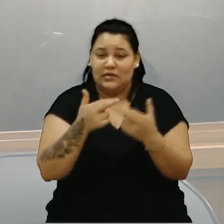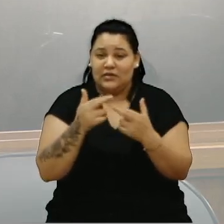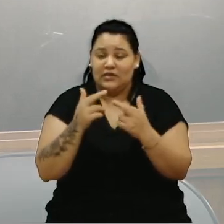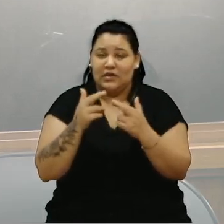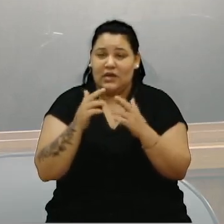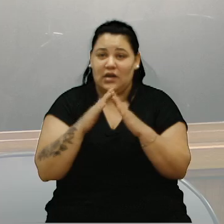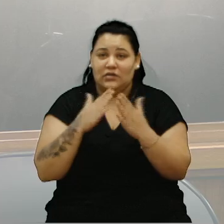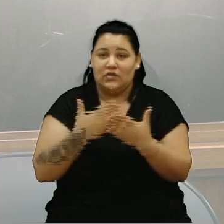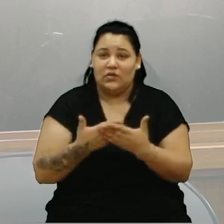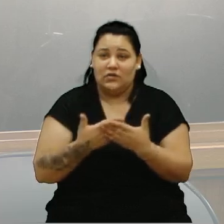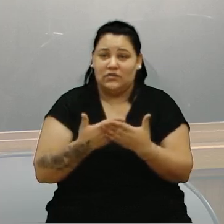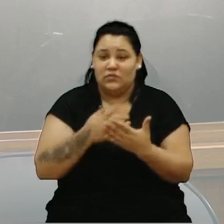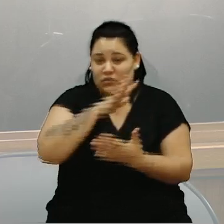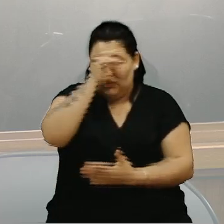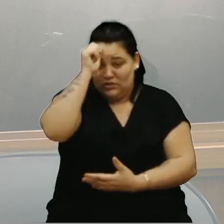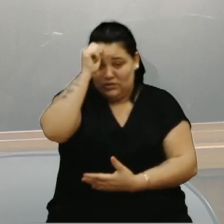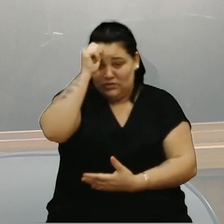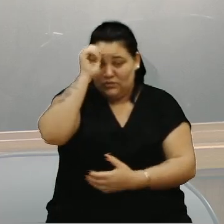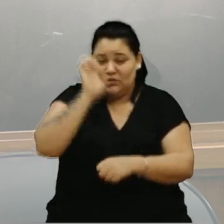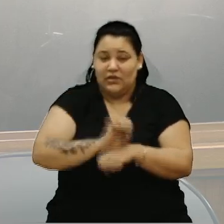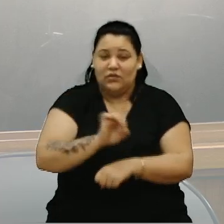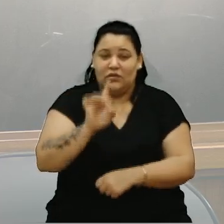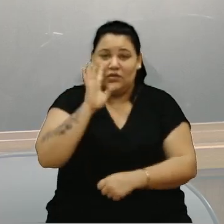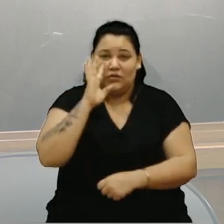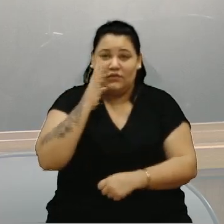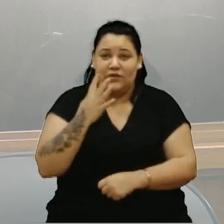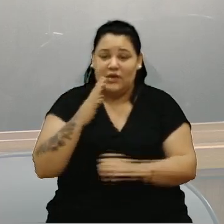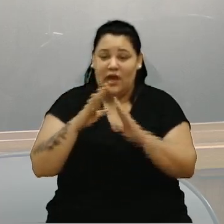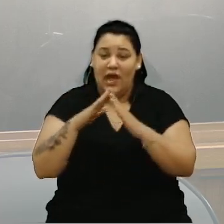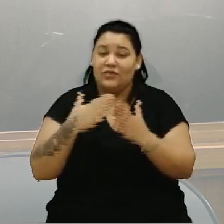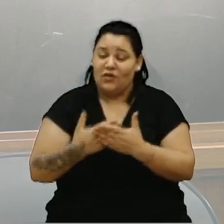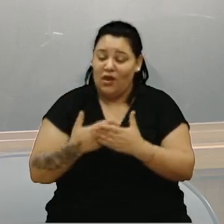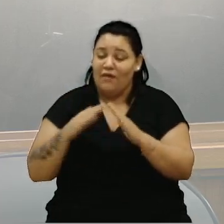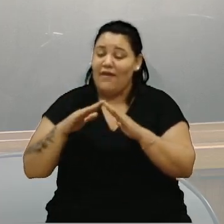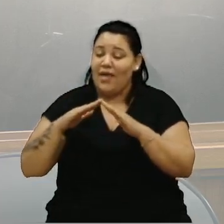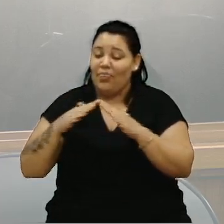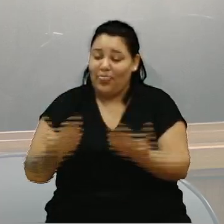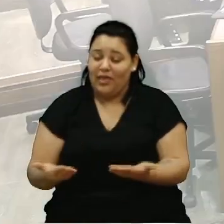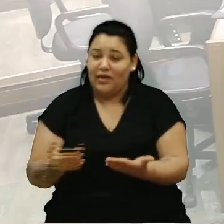município ou o estado não resolverem, a escola de ensino médio lá vai cair. E o senhor sabe disso. Obrigado.